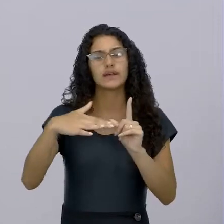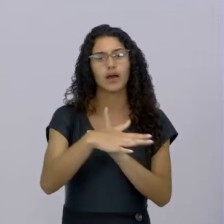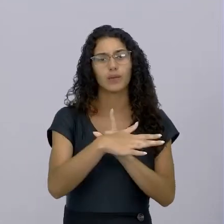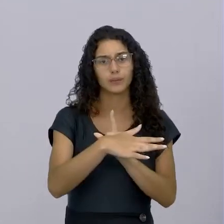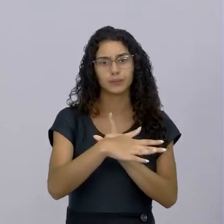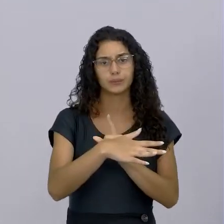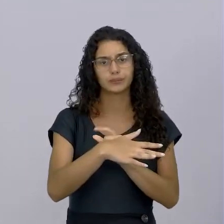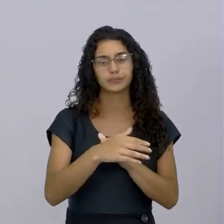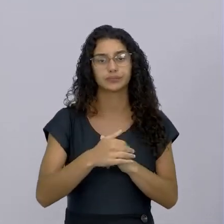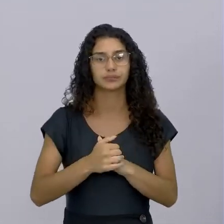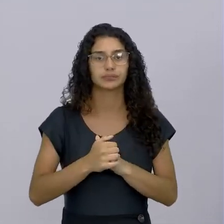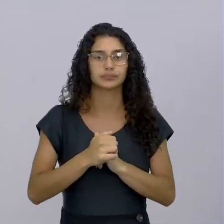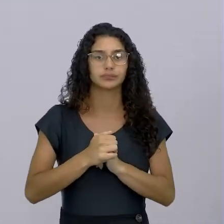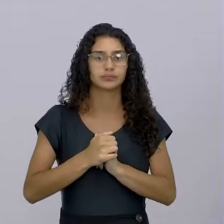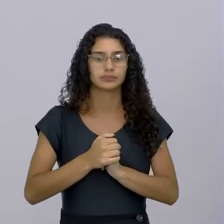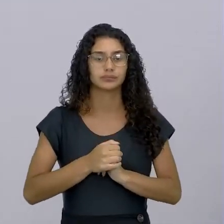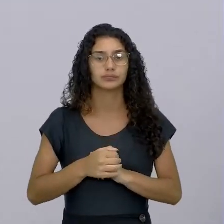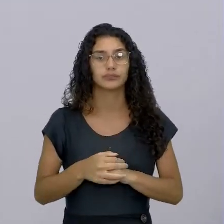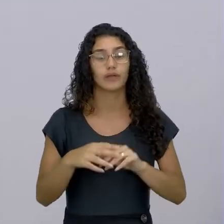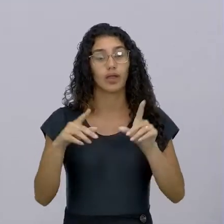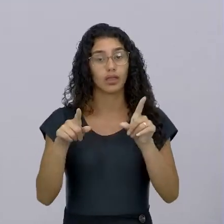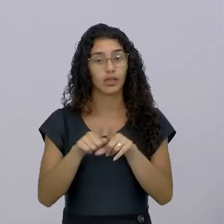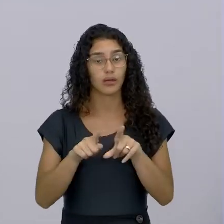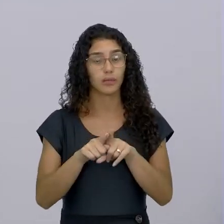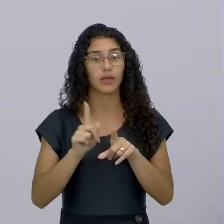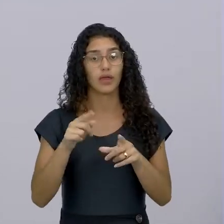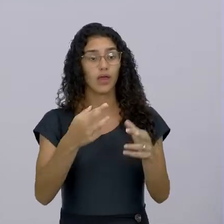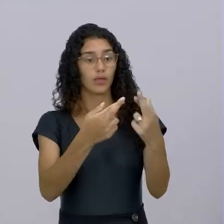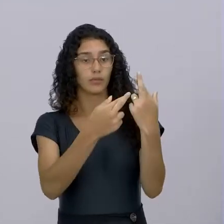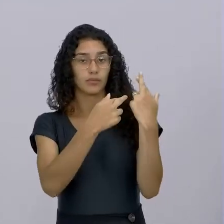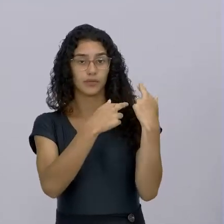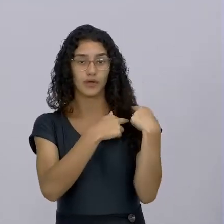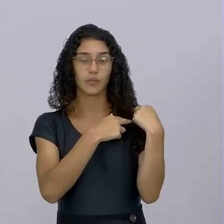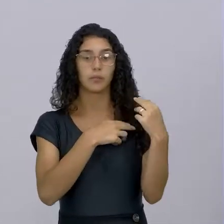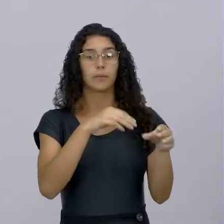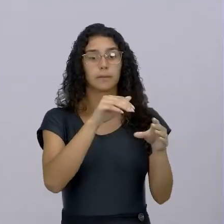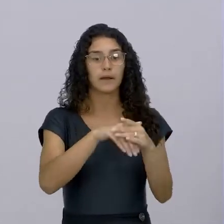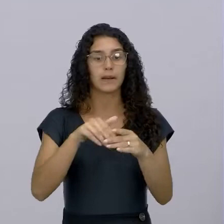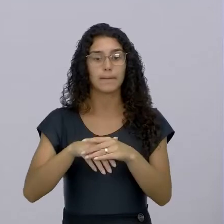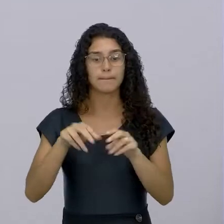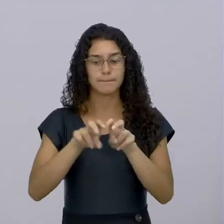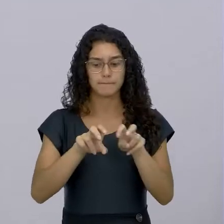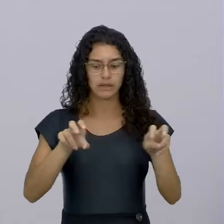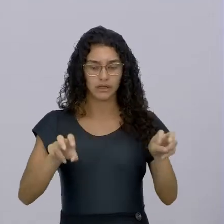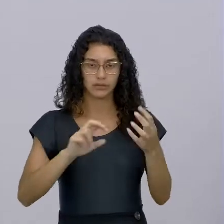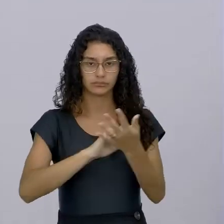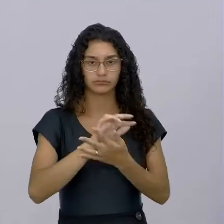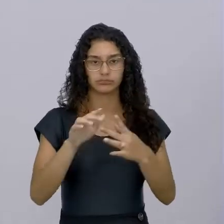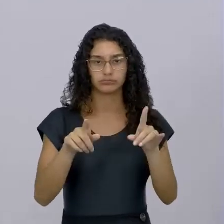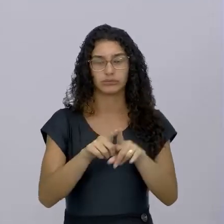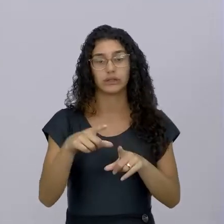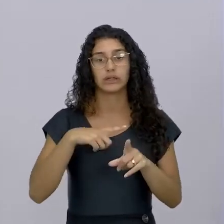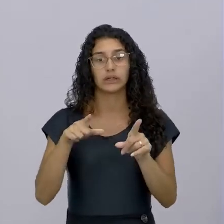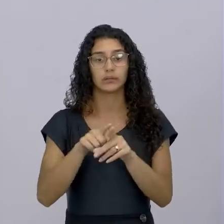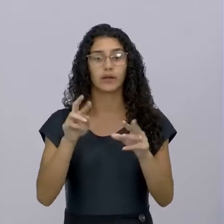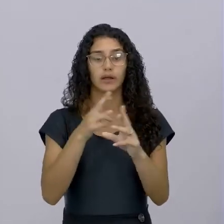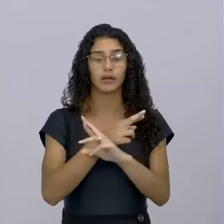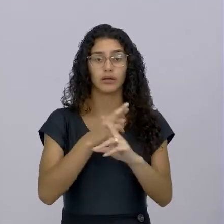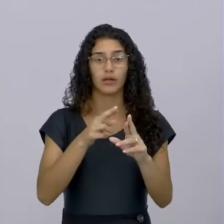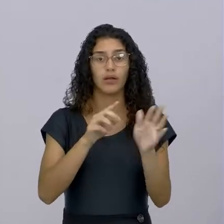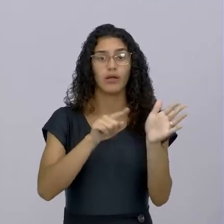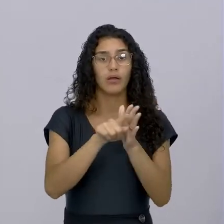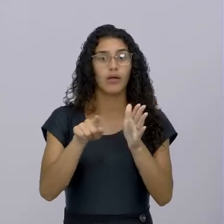movimentos sociais, eles também são responsáveis por eleger bancadas e etc. E tem a ver com essas